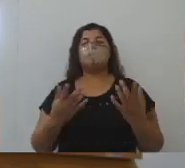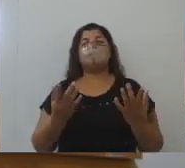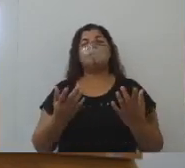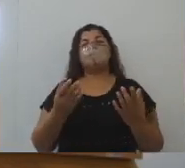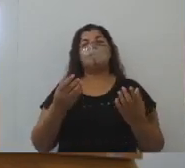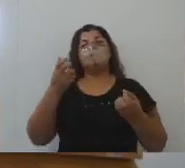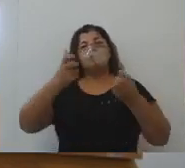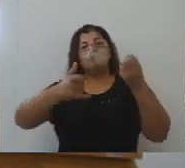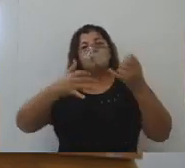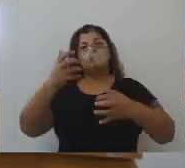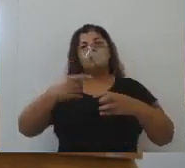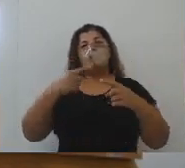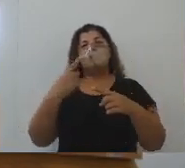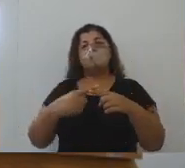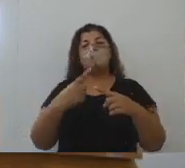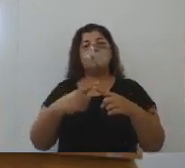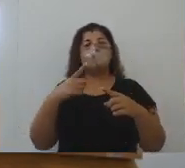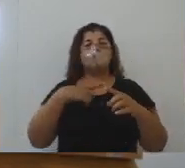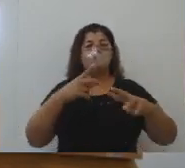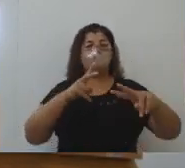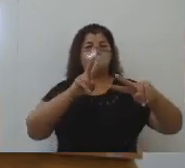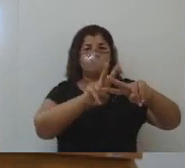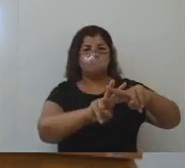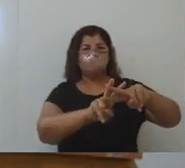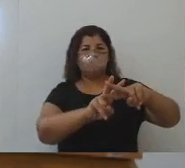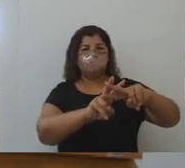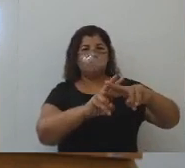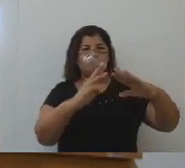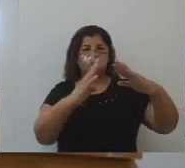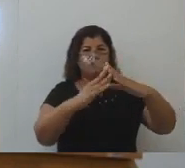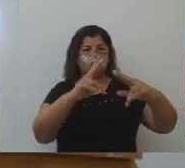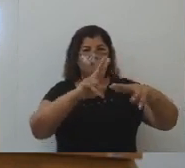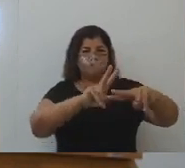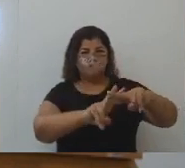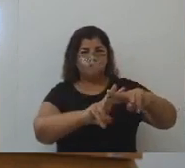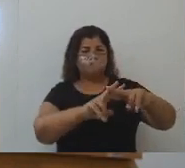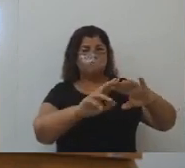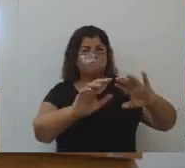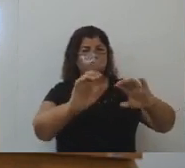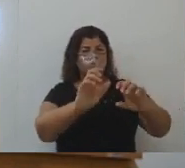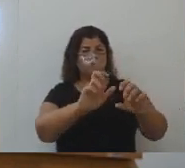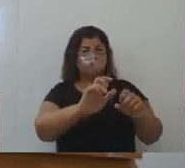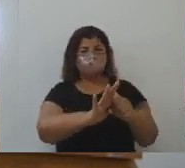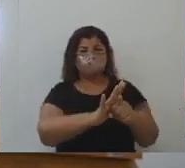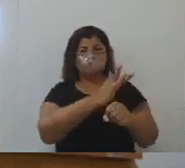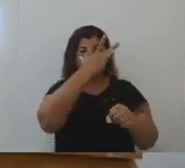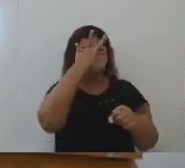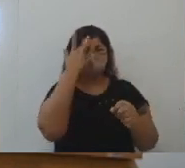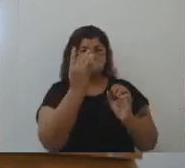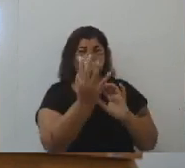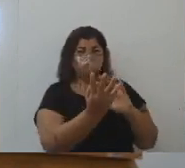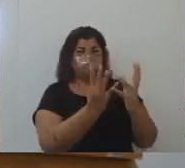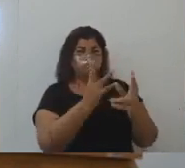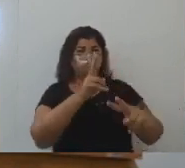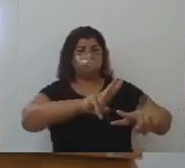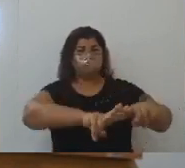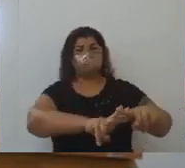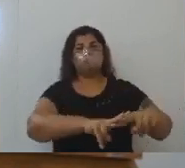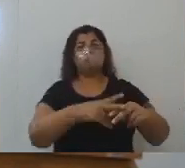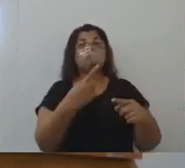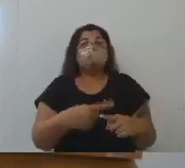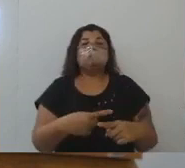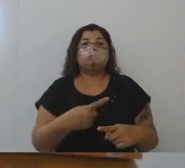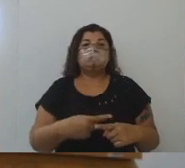entender por que existe superlotação no sistema prisional. Vamos lá. A gente já viu que a resposta certa é a letra B. Letra